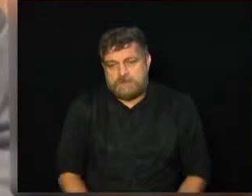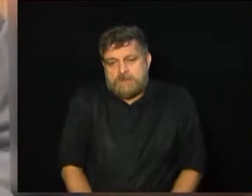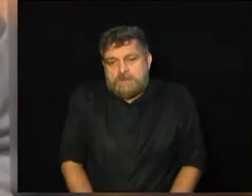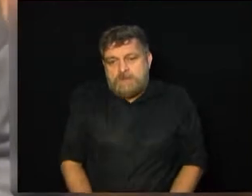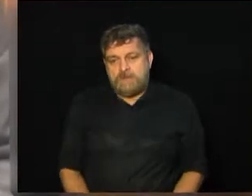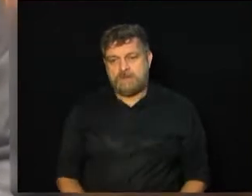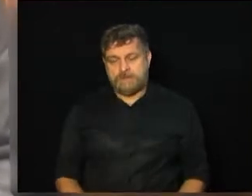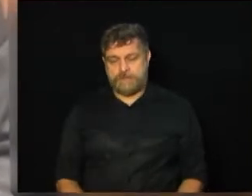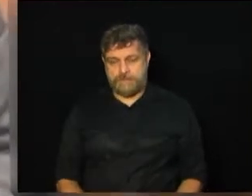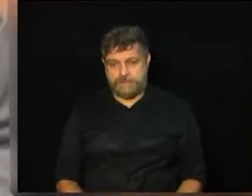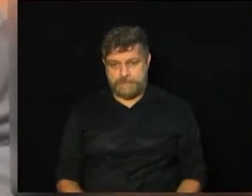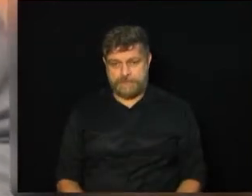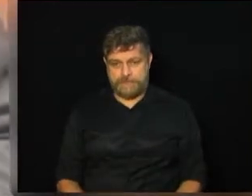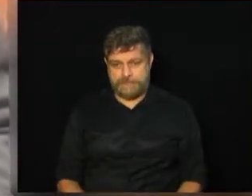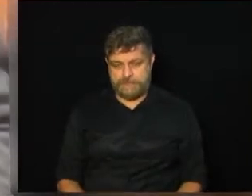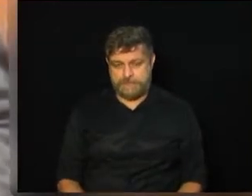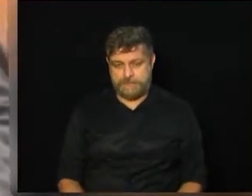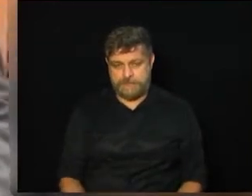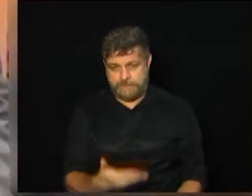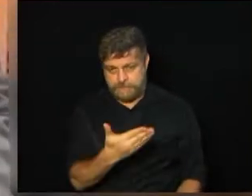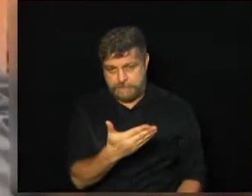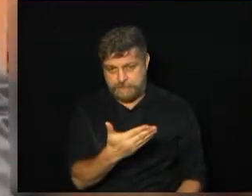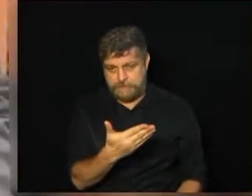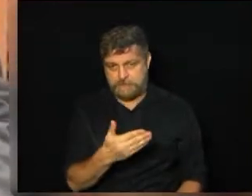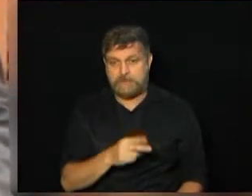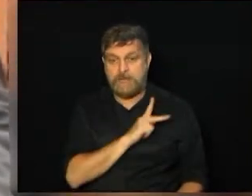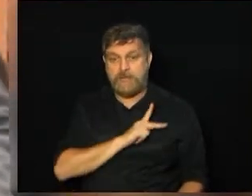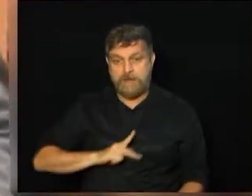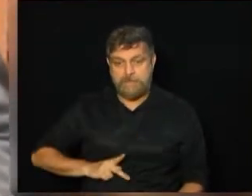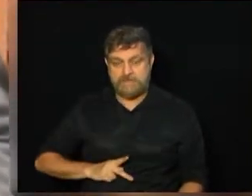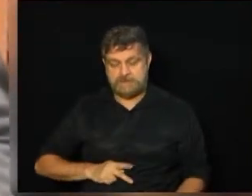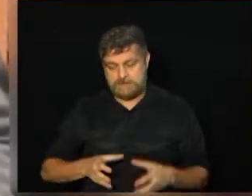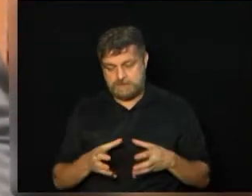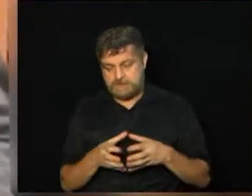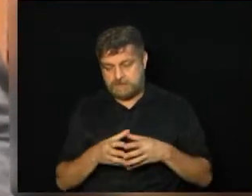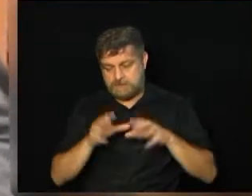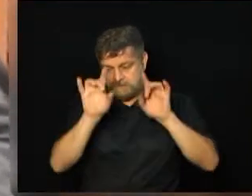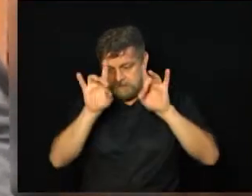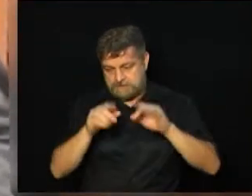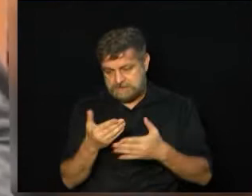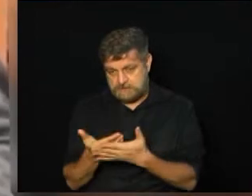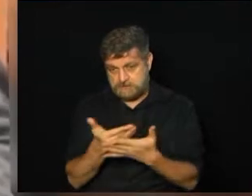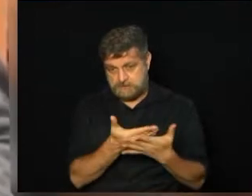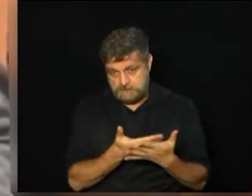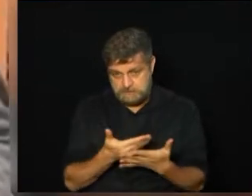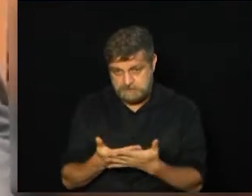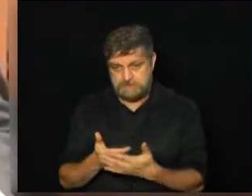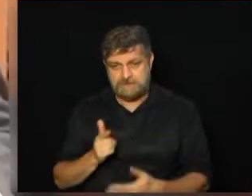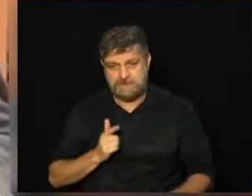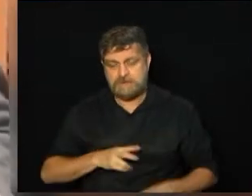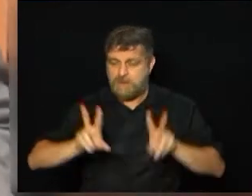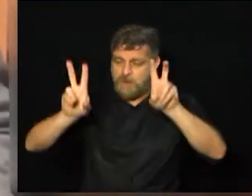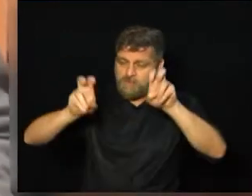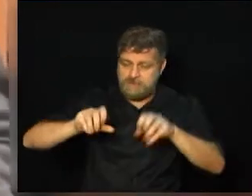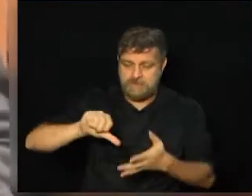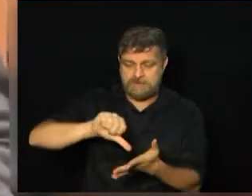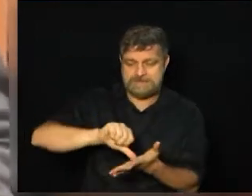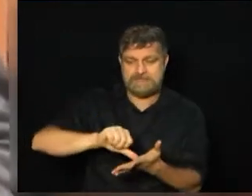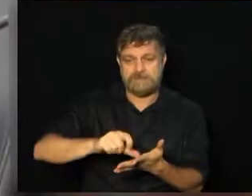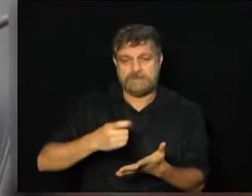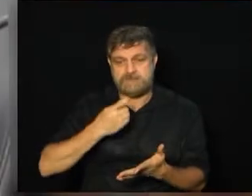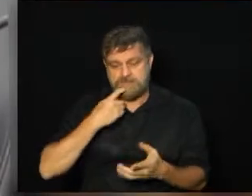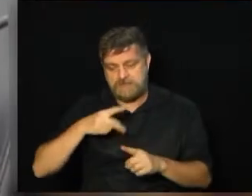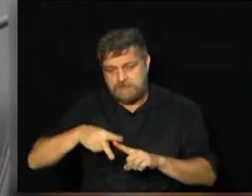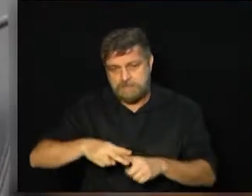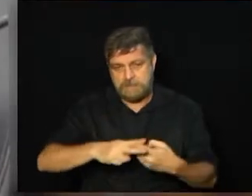Sob a condução do vereador Arnaldo Salvetti, que é presidente da Comissão Especial de Estudos, que trata da revitalização do